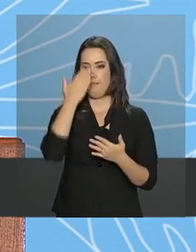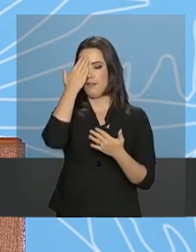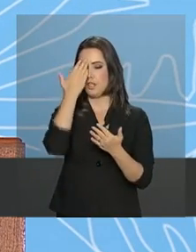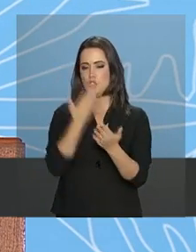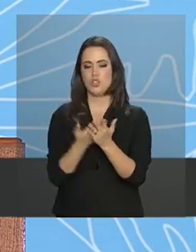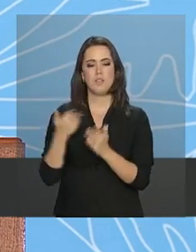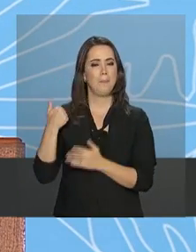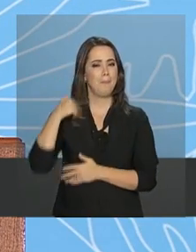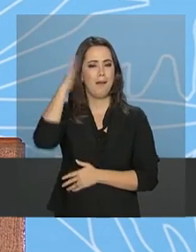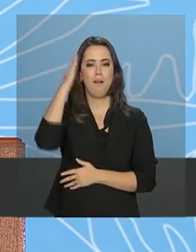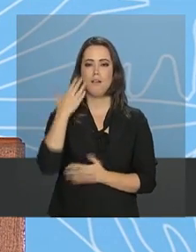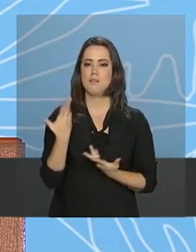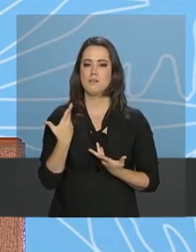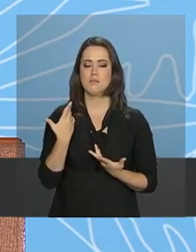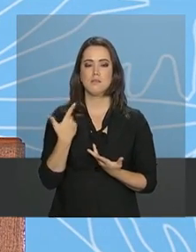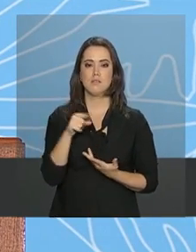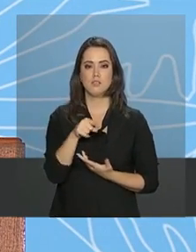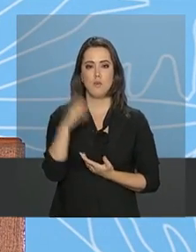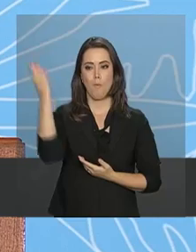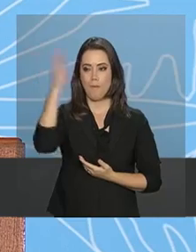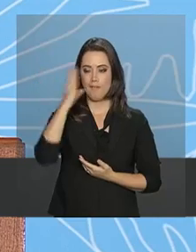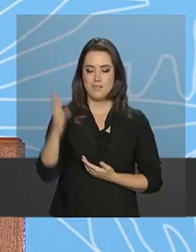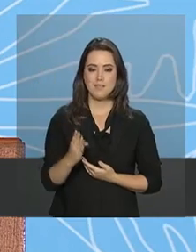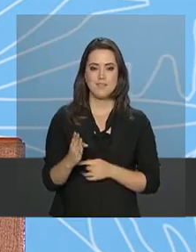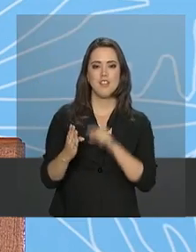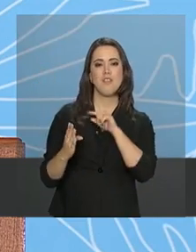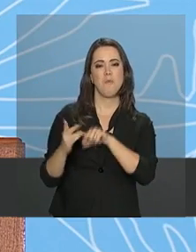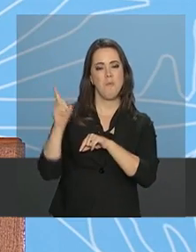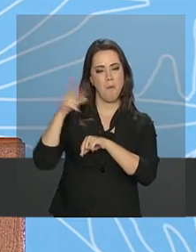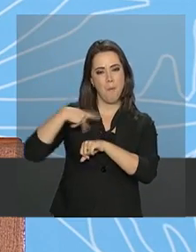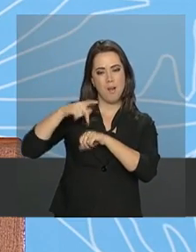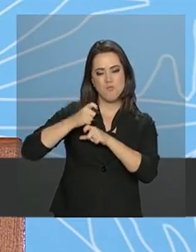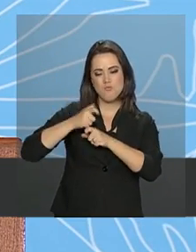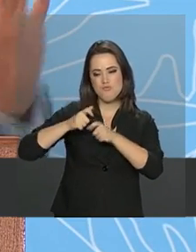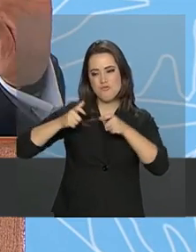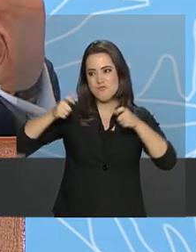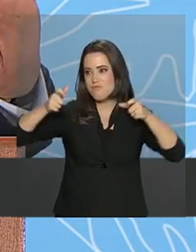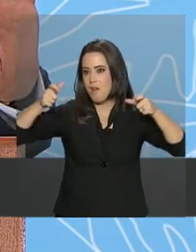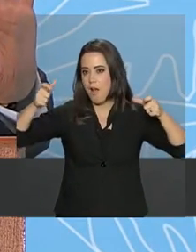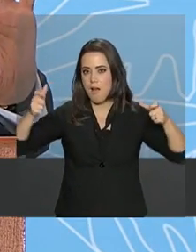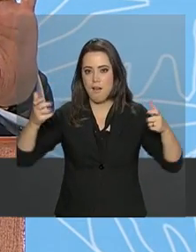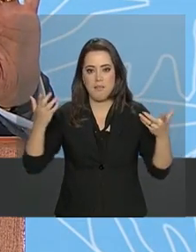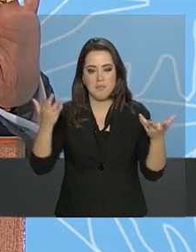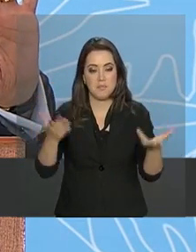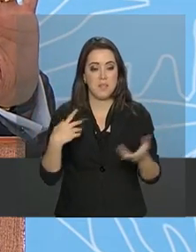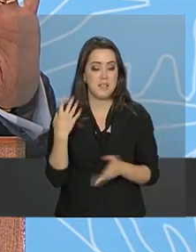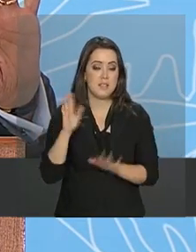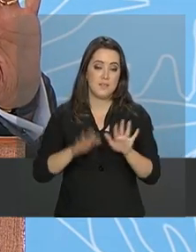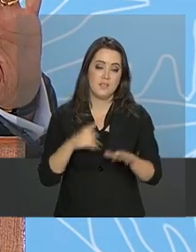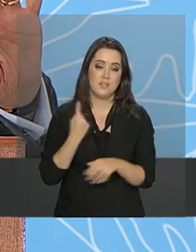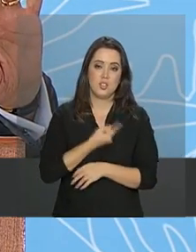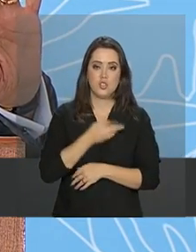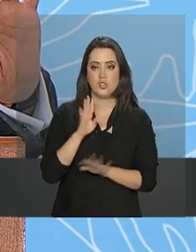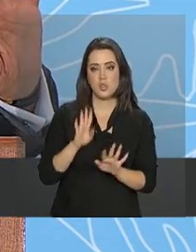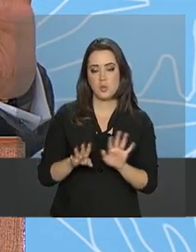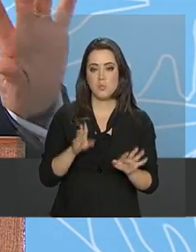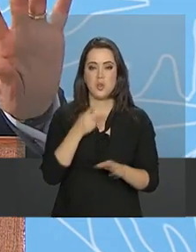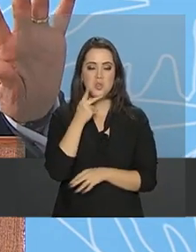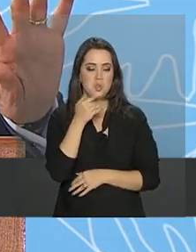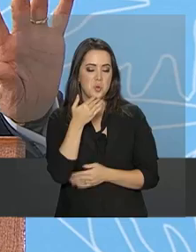otimista. Você sente que o Brasil é um grande país. Nós que muitas vezes temos a mania